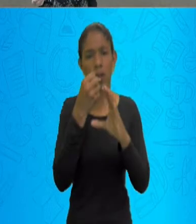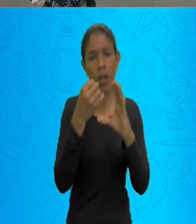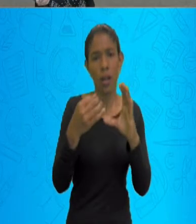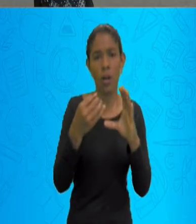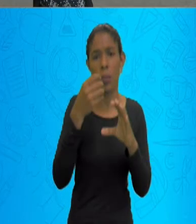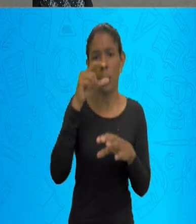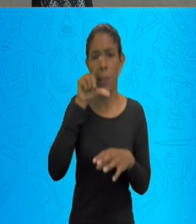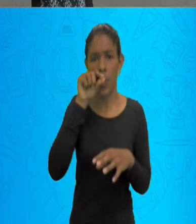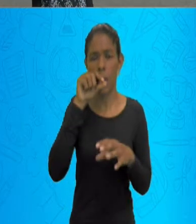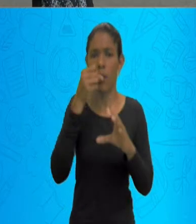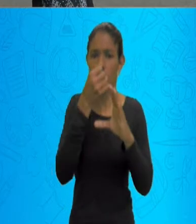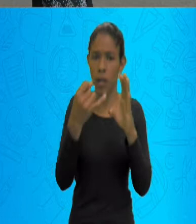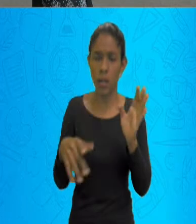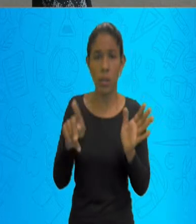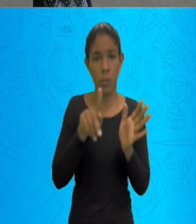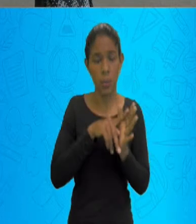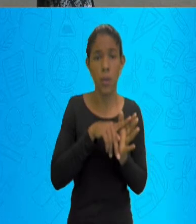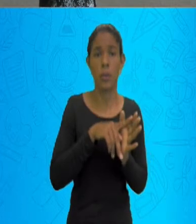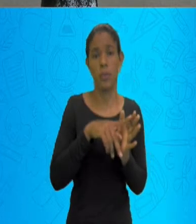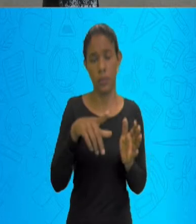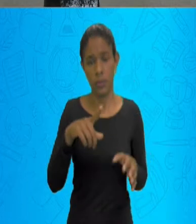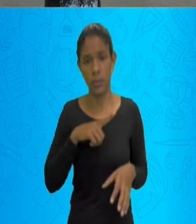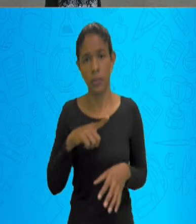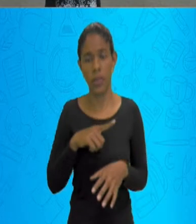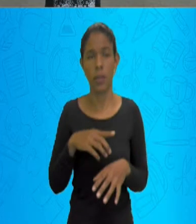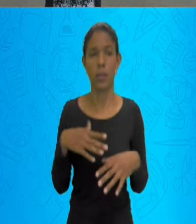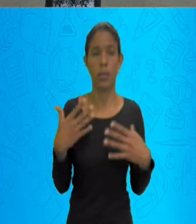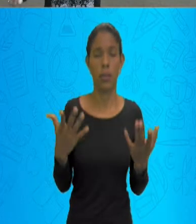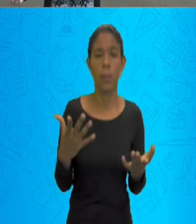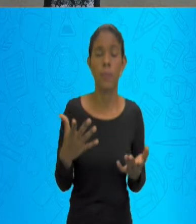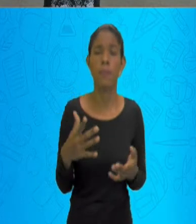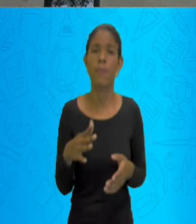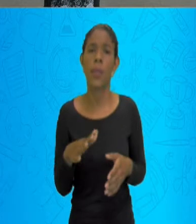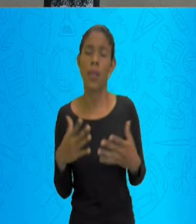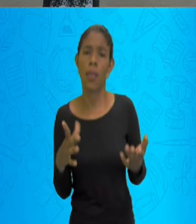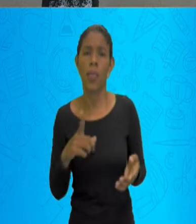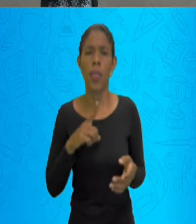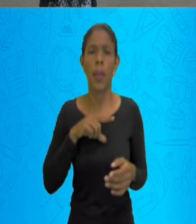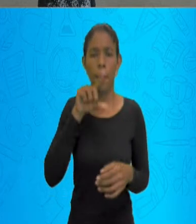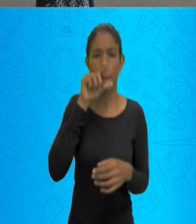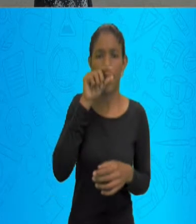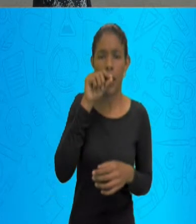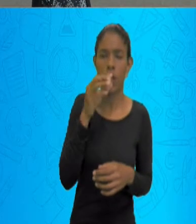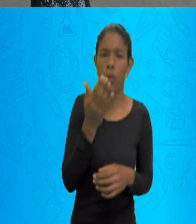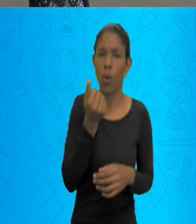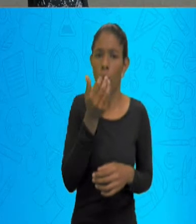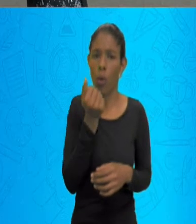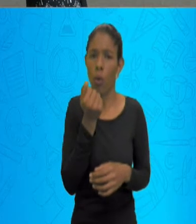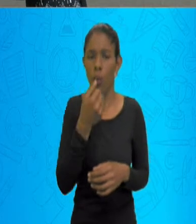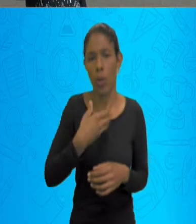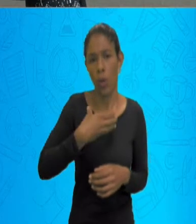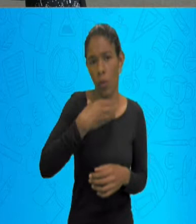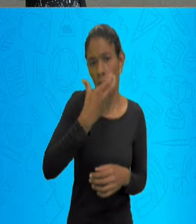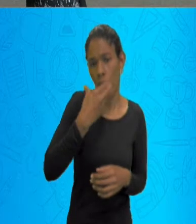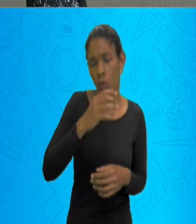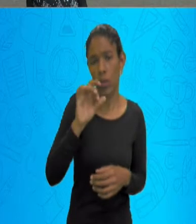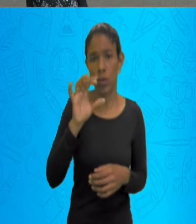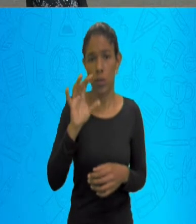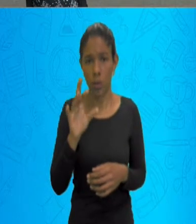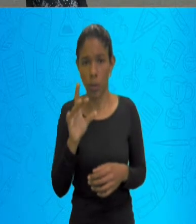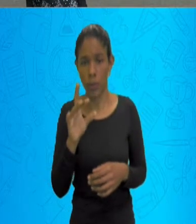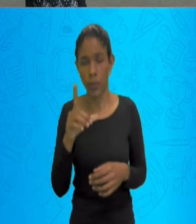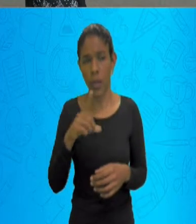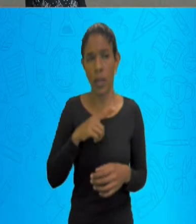maneiras. Então, olha só, eu tenho aquele pássaro que come frutos, eu tenho outros que só comem insetos. Então,